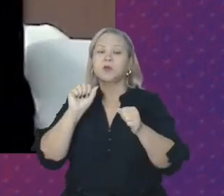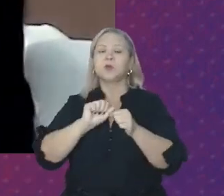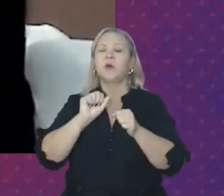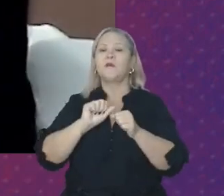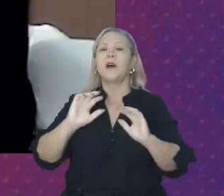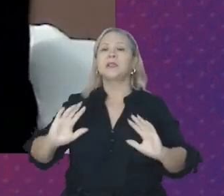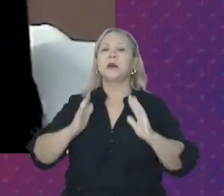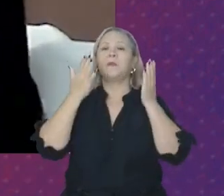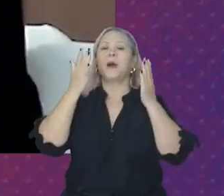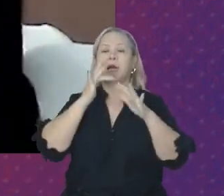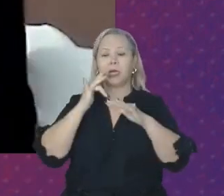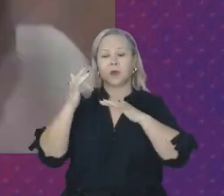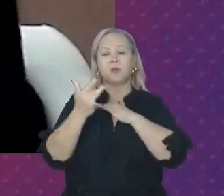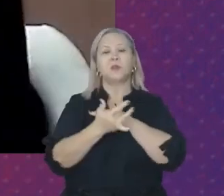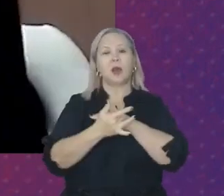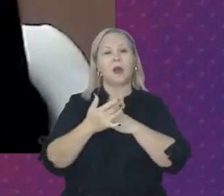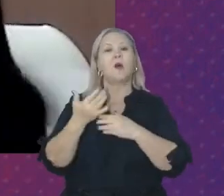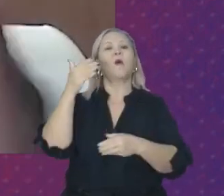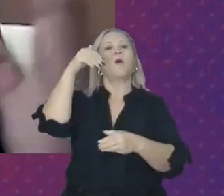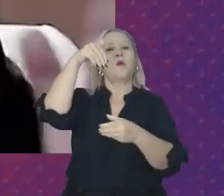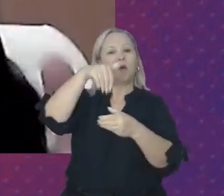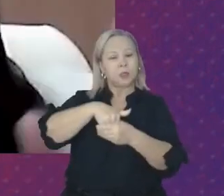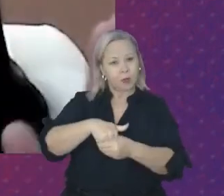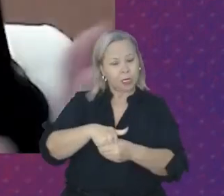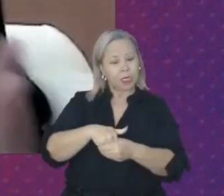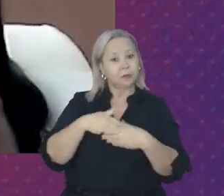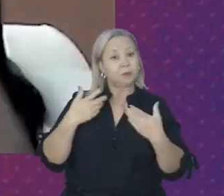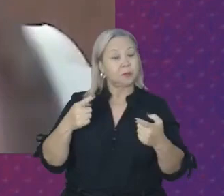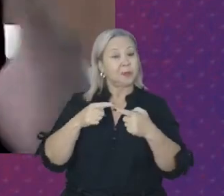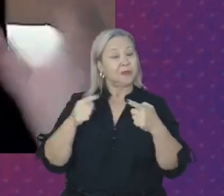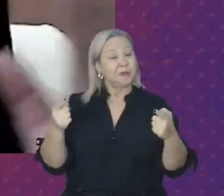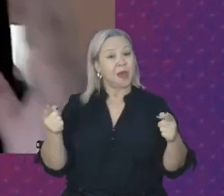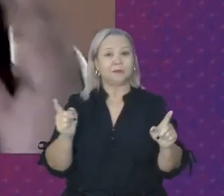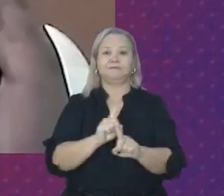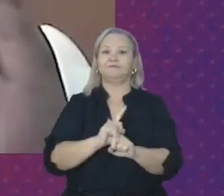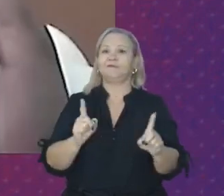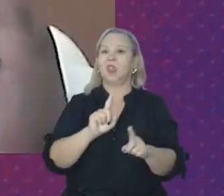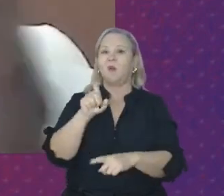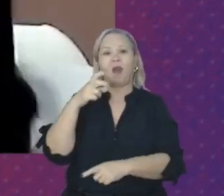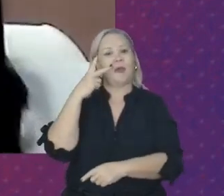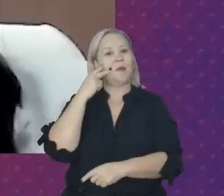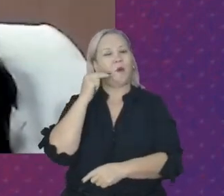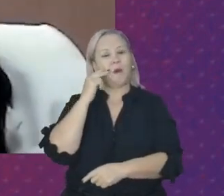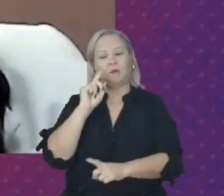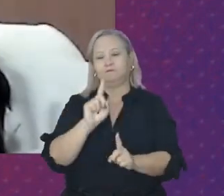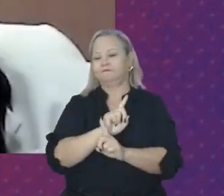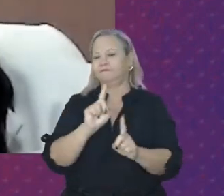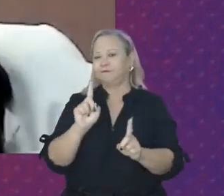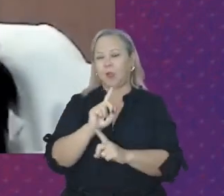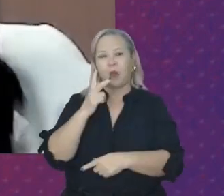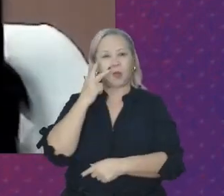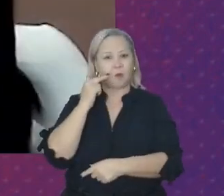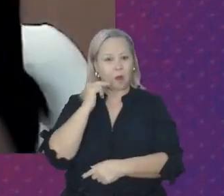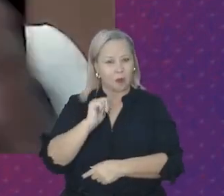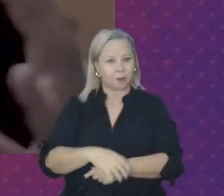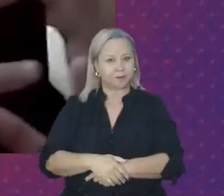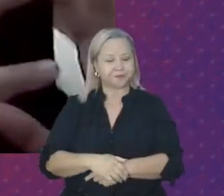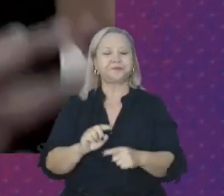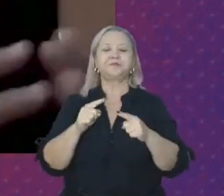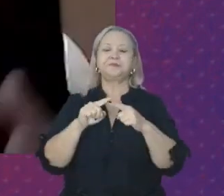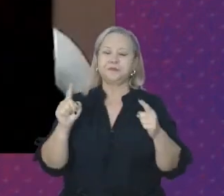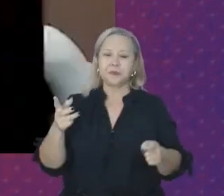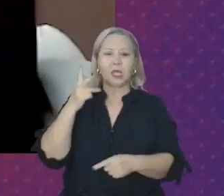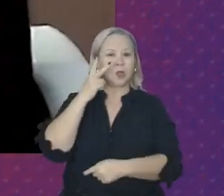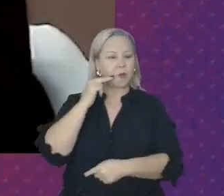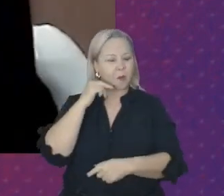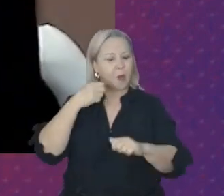são pessoas fora da margem comum. O normal é que as pessoas precisem articular